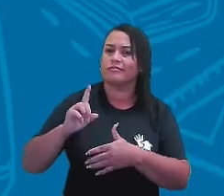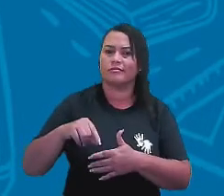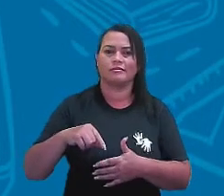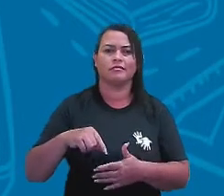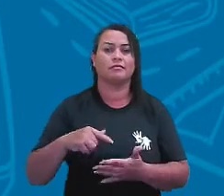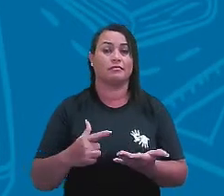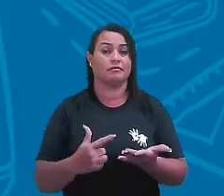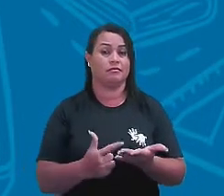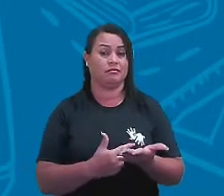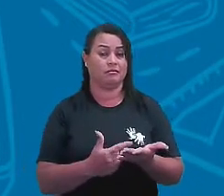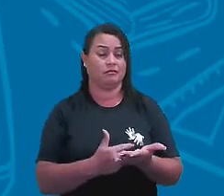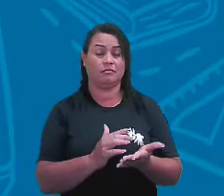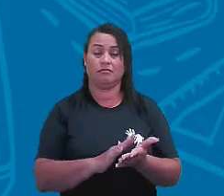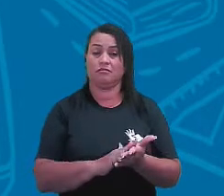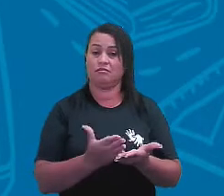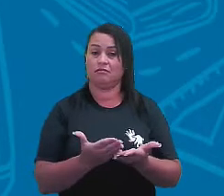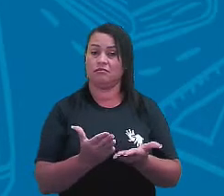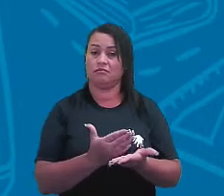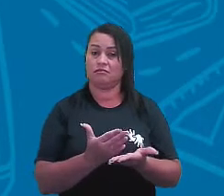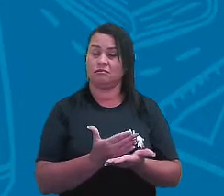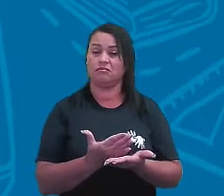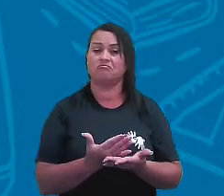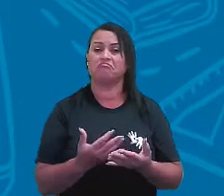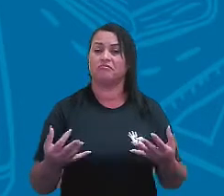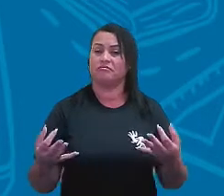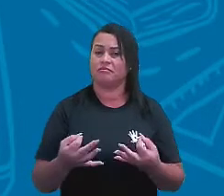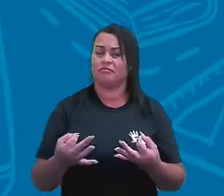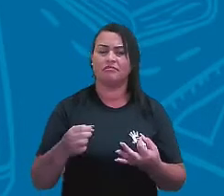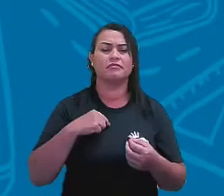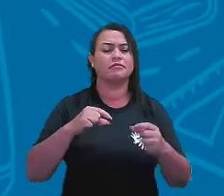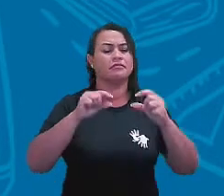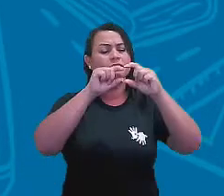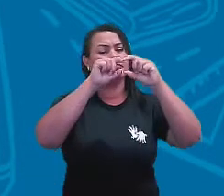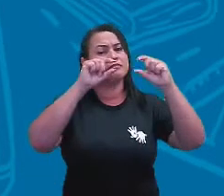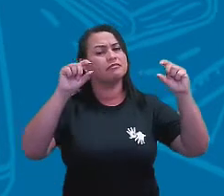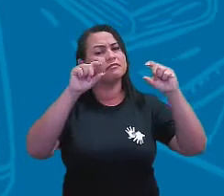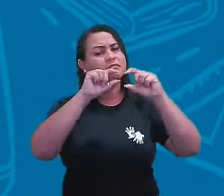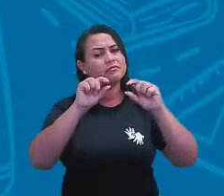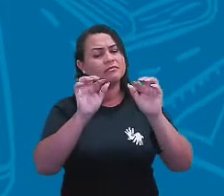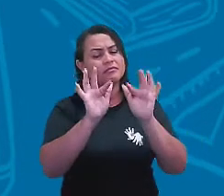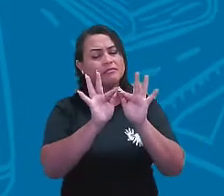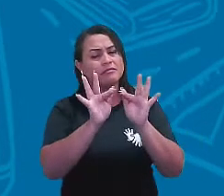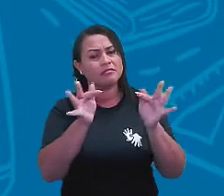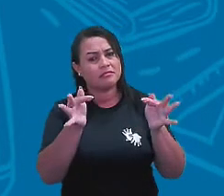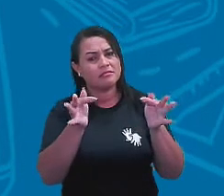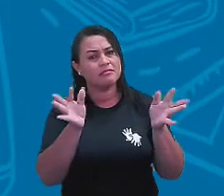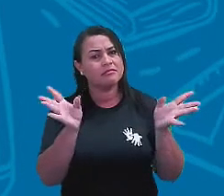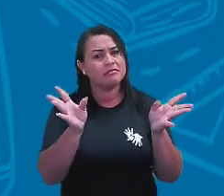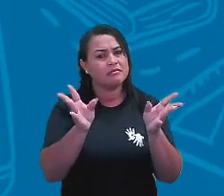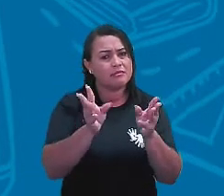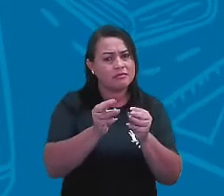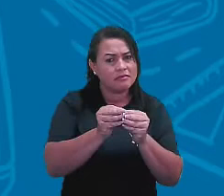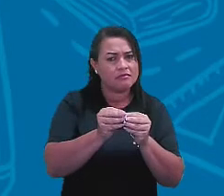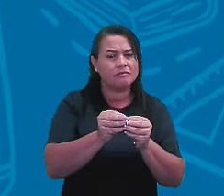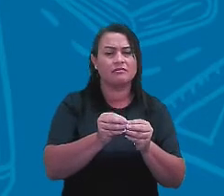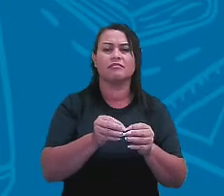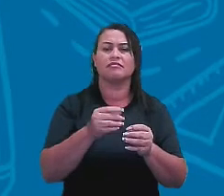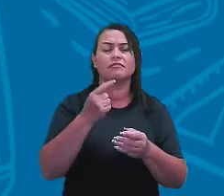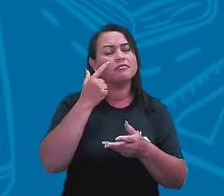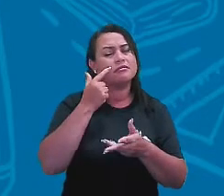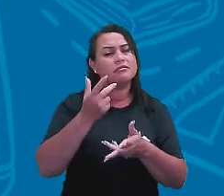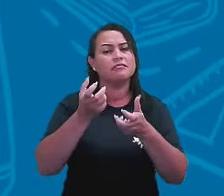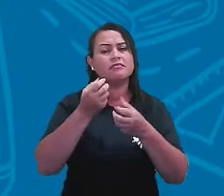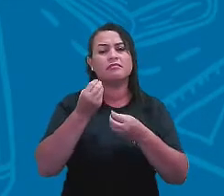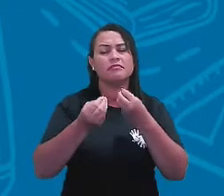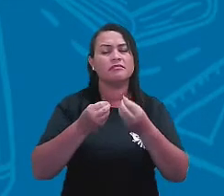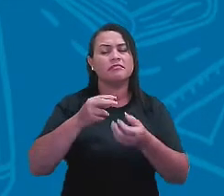livro perfeito, onde temos aí frases curtinhas para se trabalhar essa questão da leitura. Então, isso é um